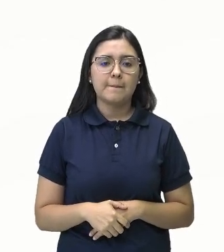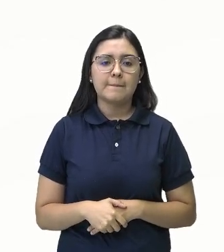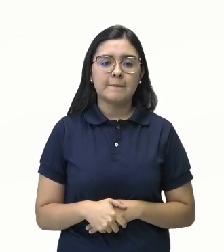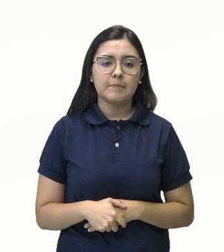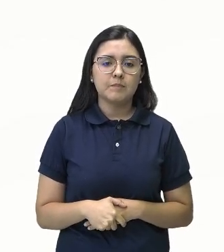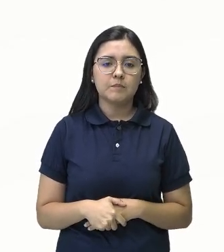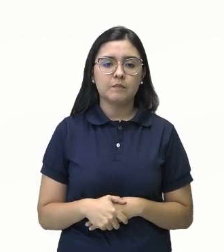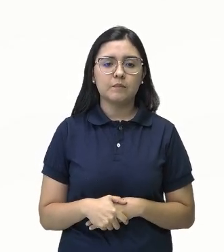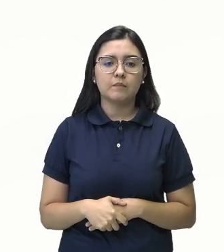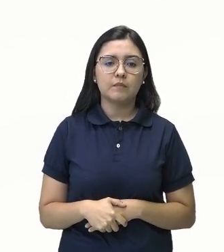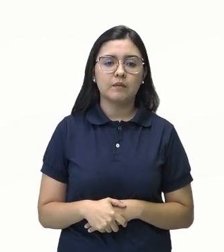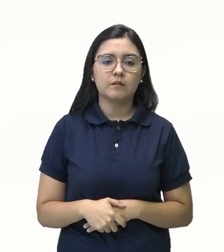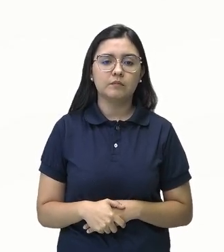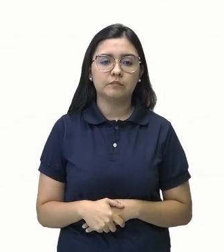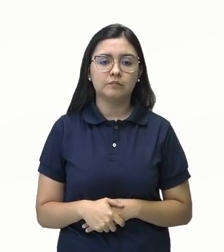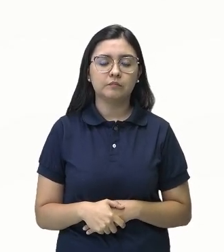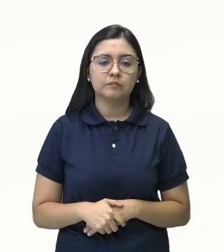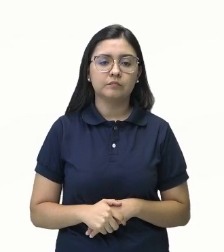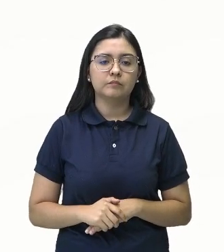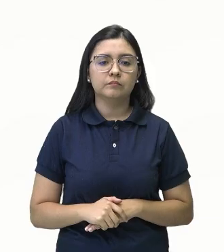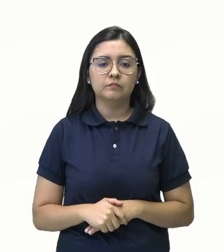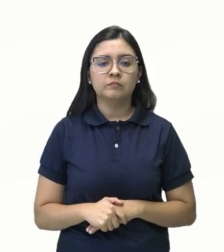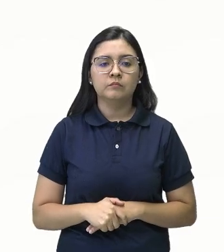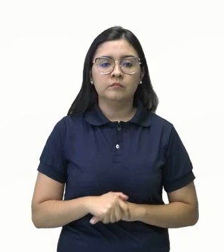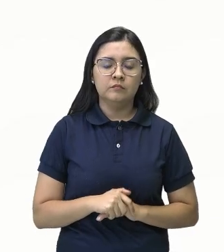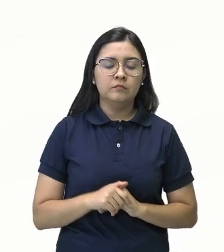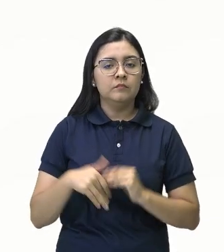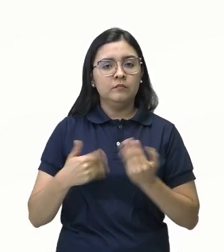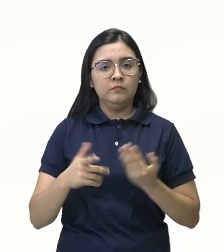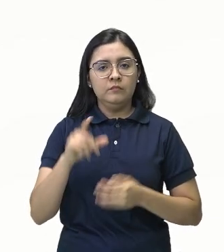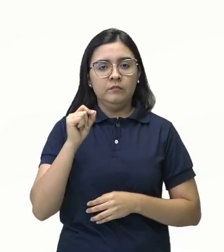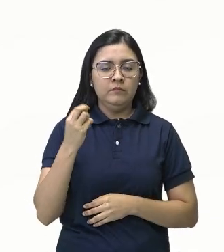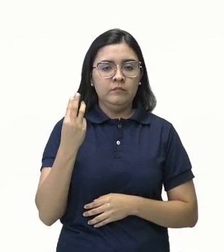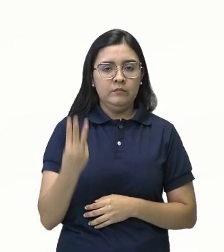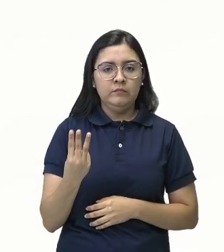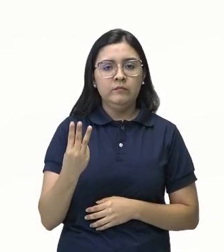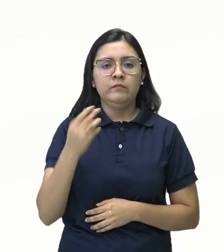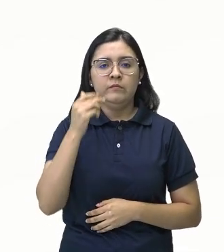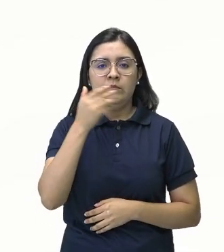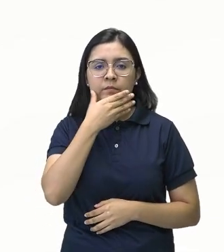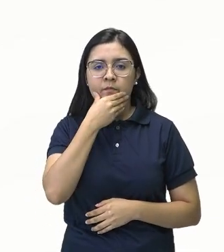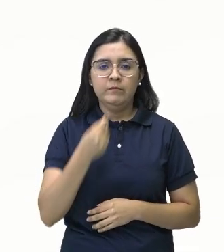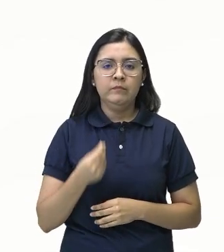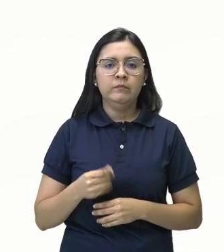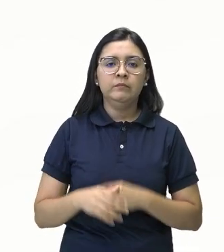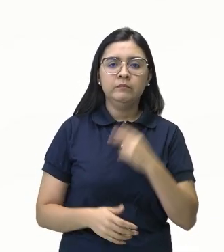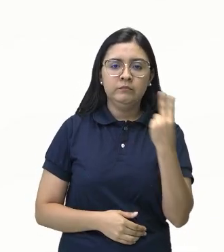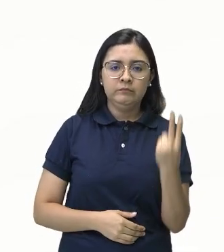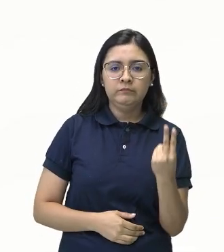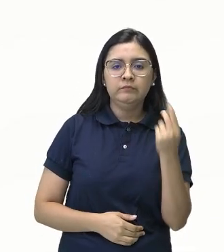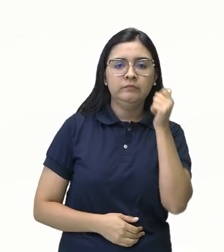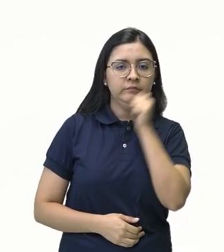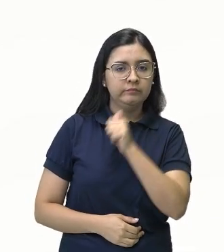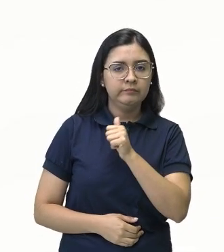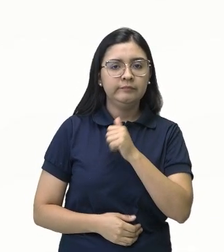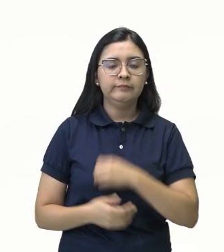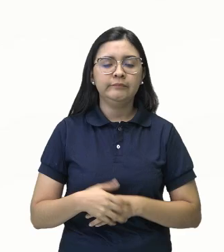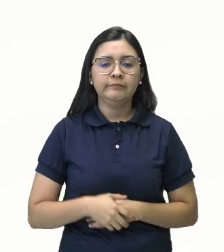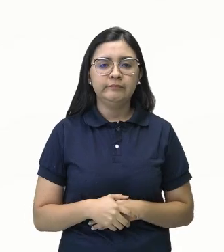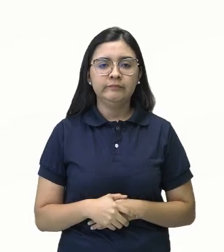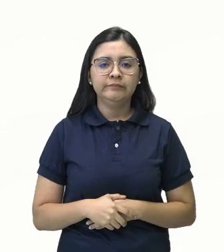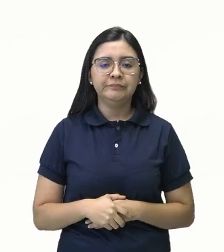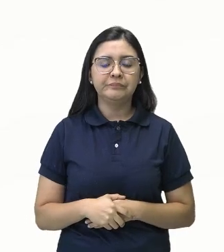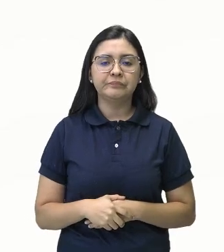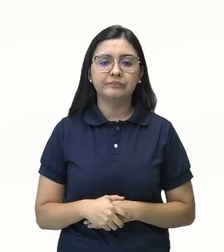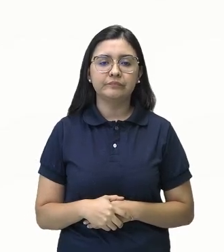mulheres. Então, vamos escolher 3 dos 5 homens e escolher 2 das 4 mulheres. Então,